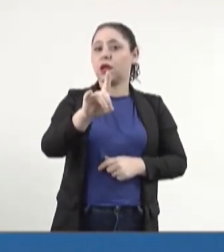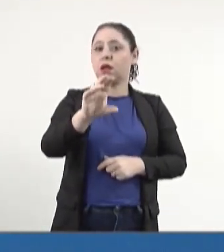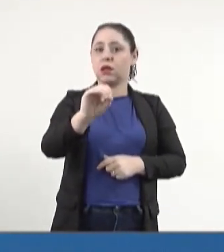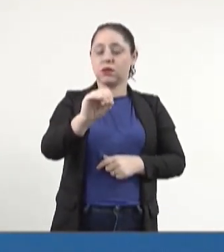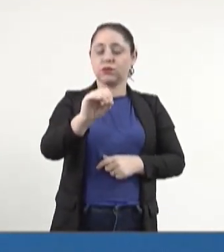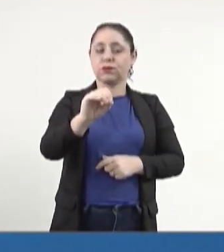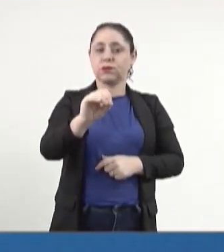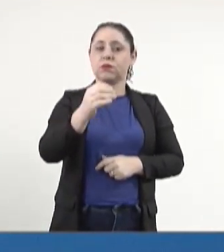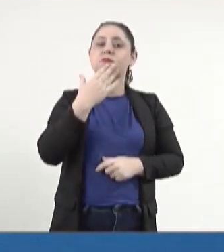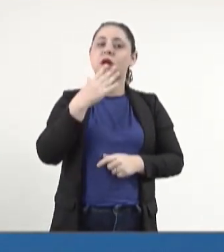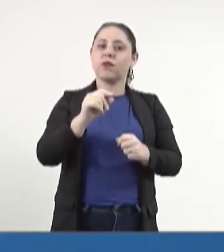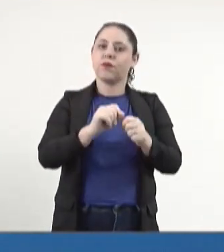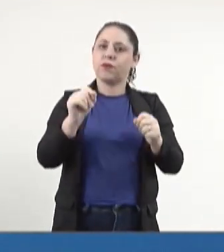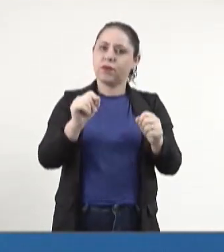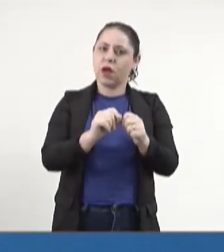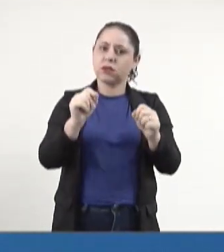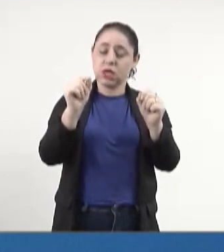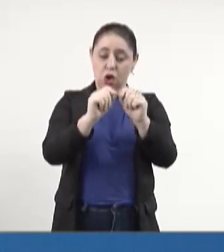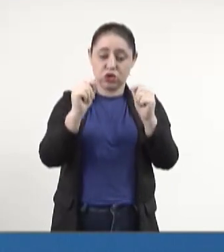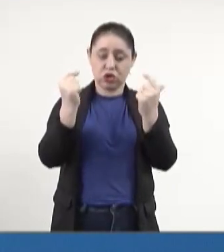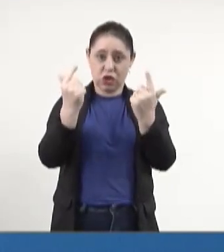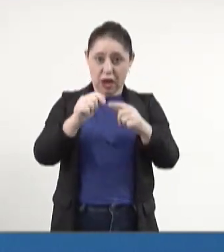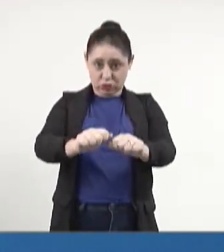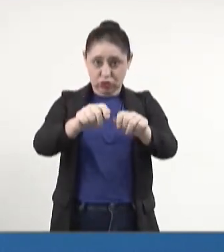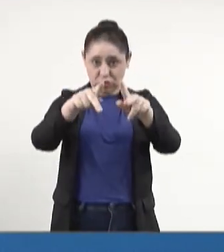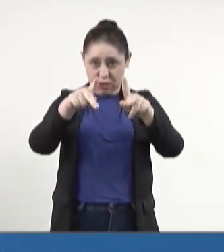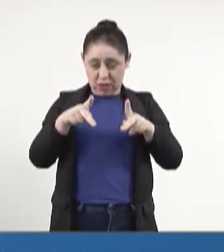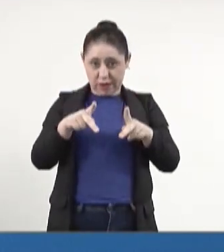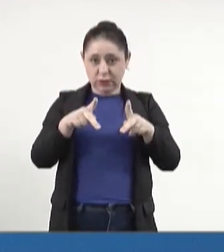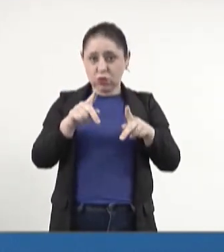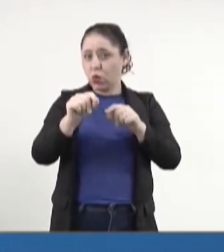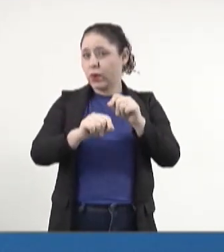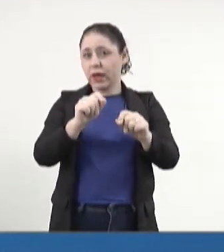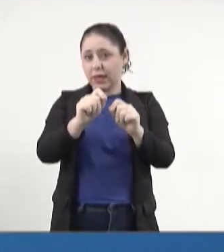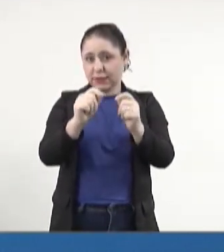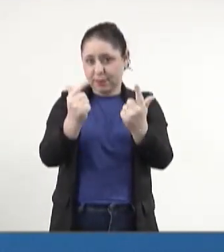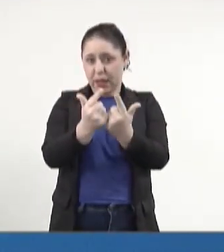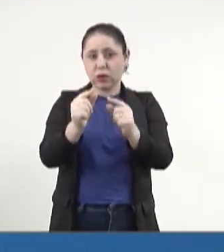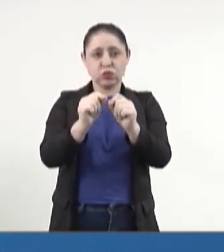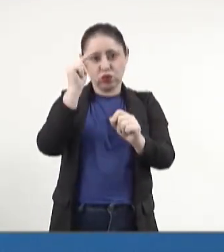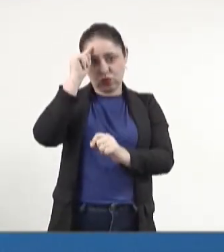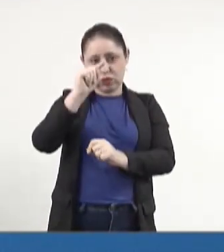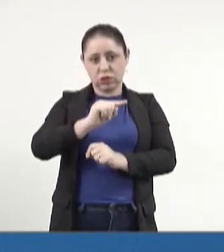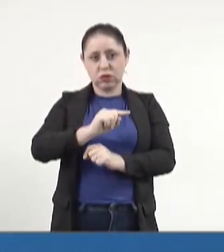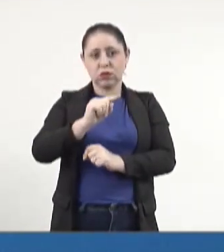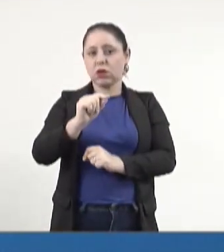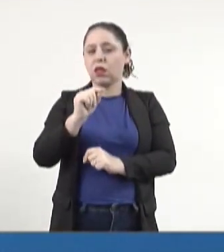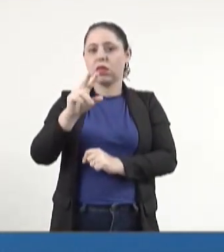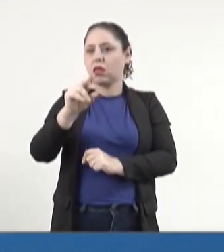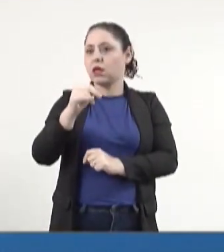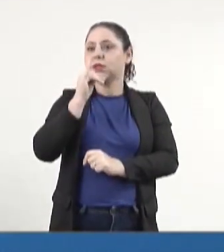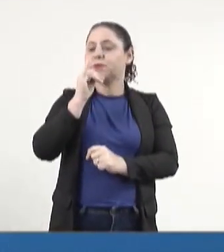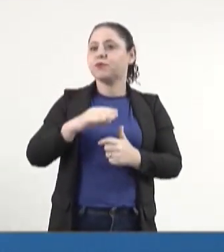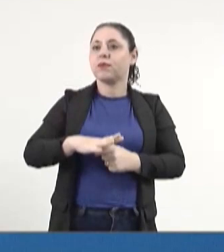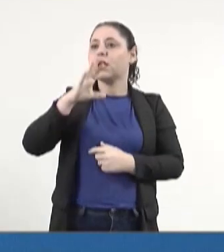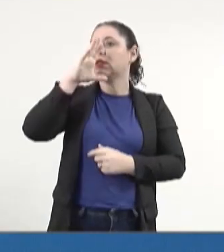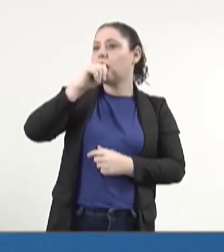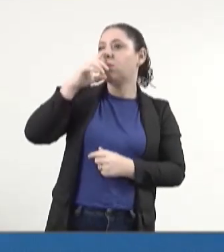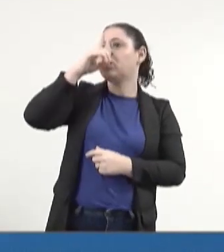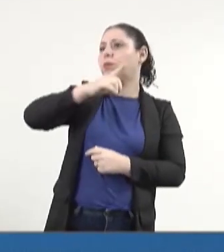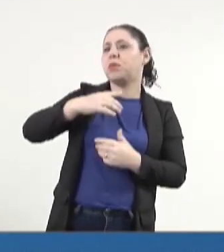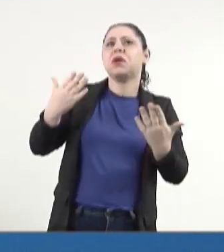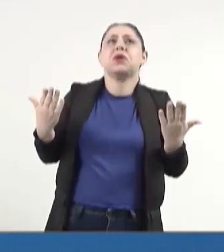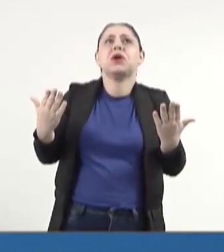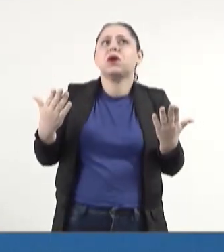Ayashi, que realize esta audiência, essa assembleia, em dia não útil, né? Em dias não